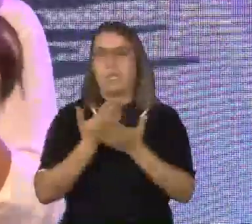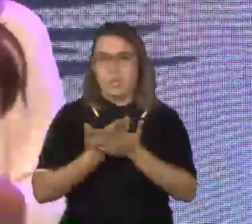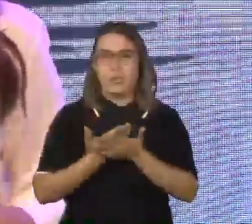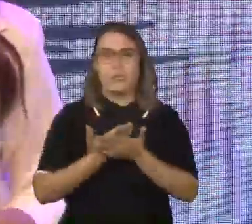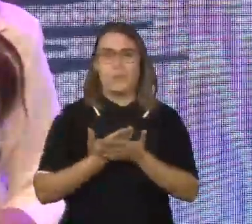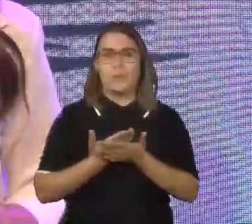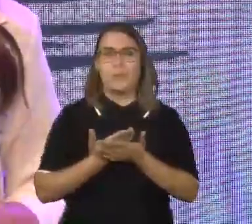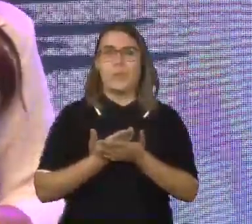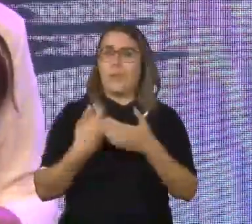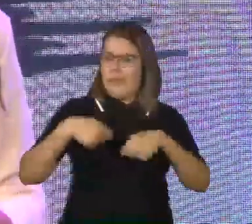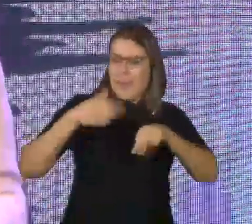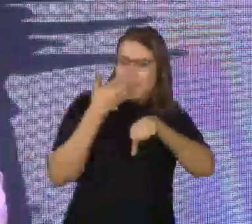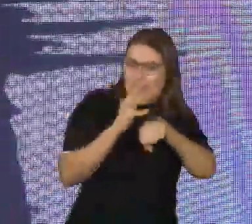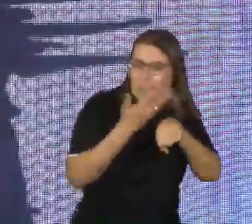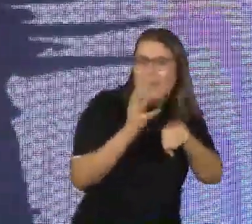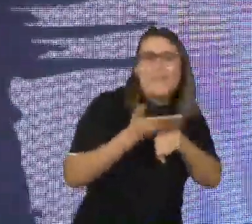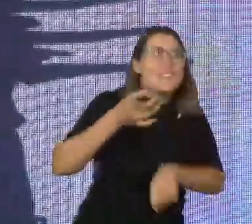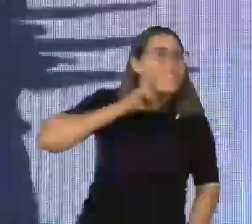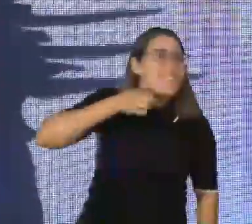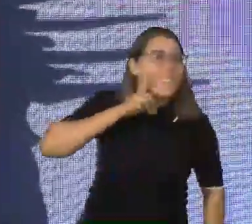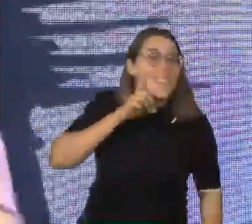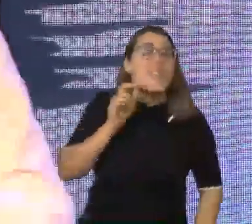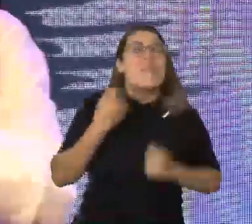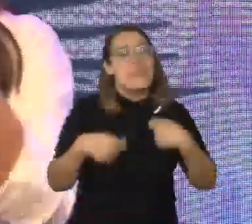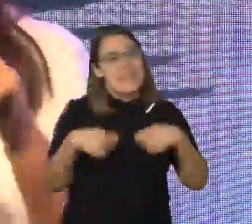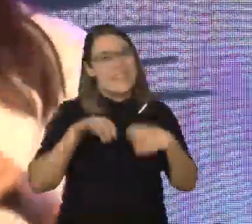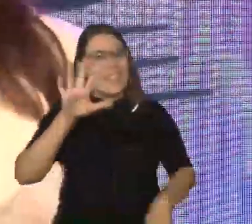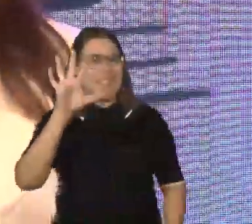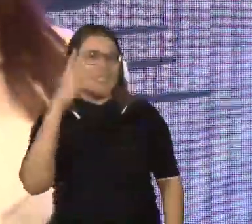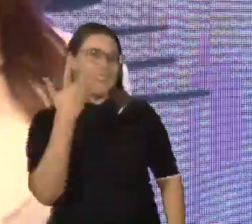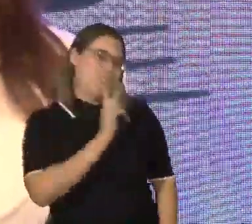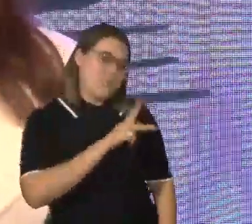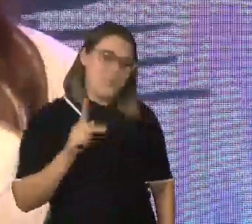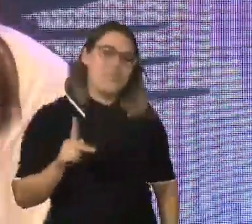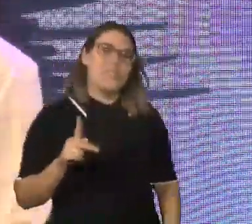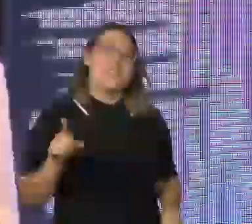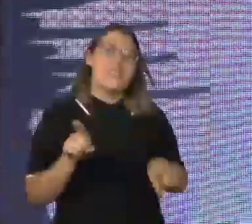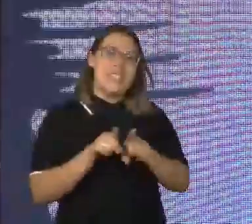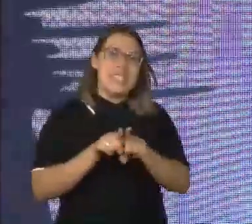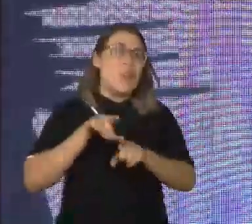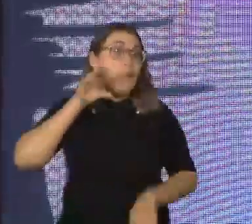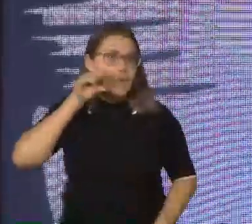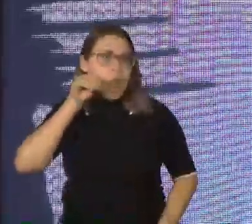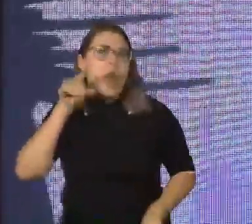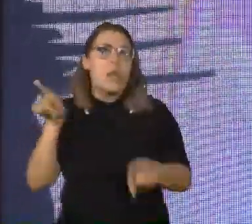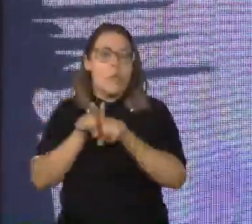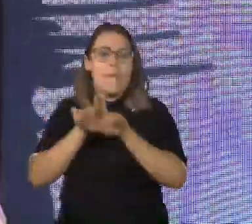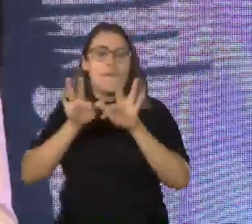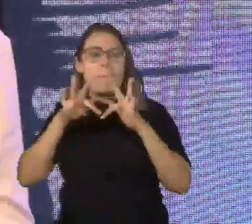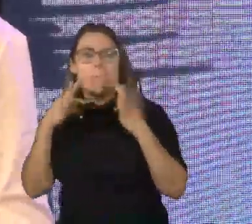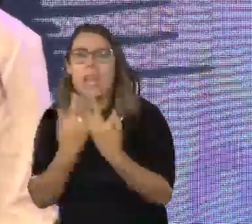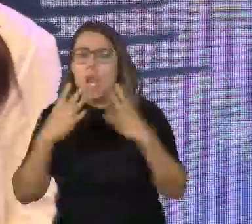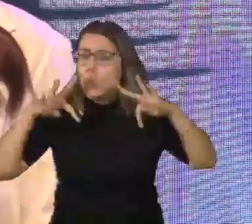Que o treinamento e essa fala também tem que acontecer entre os professores e funcionários da escola e com a família,